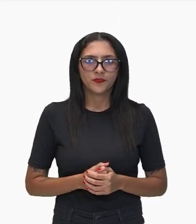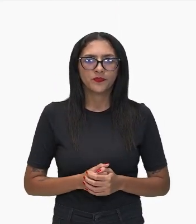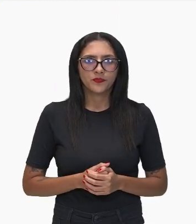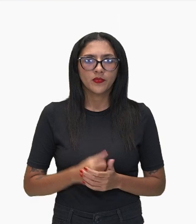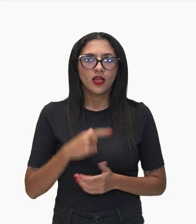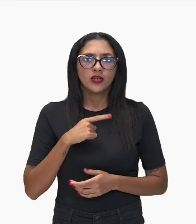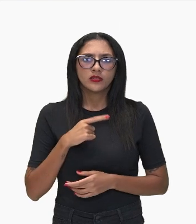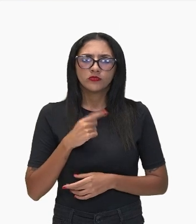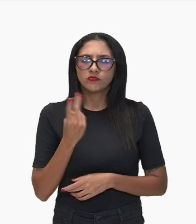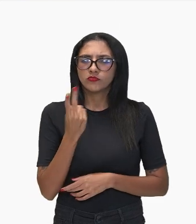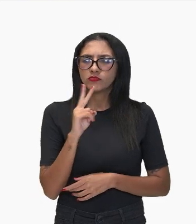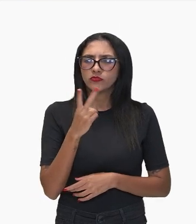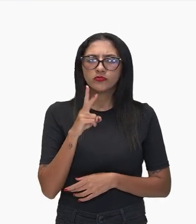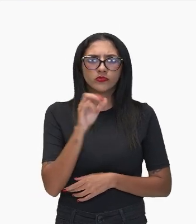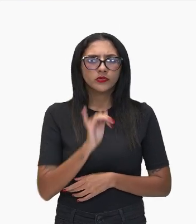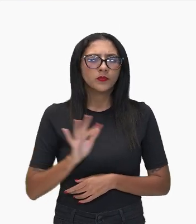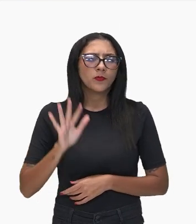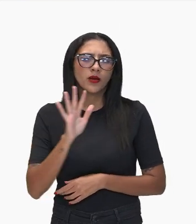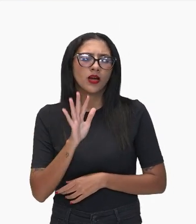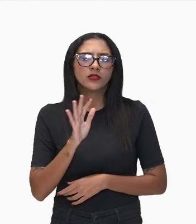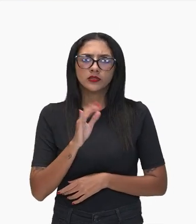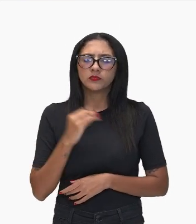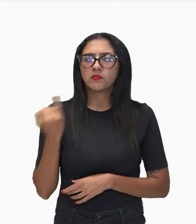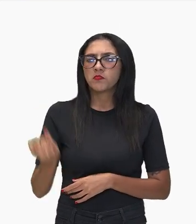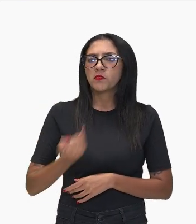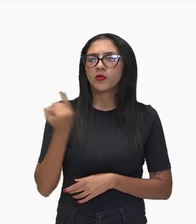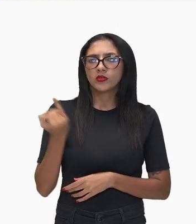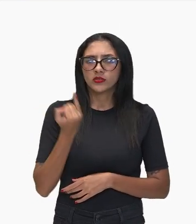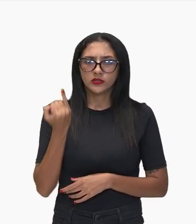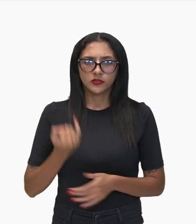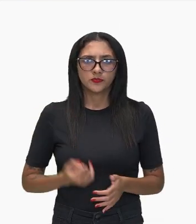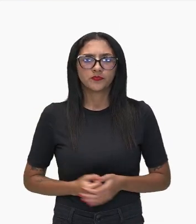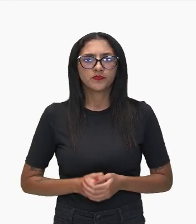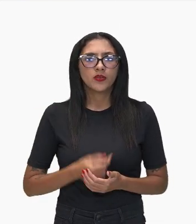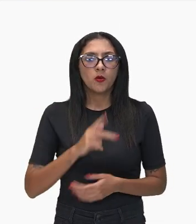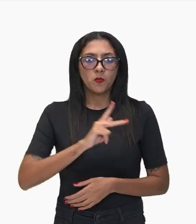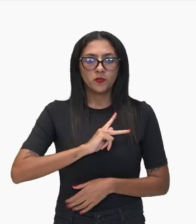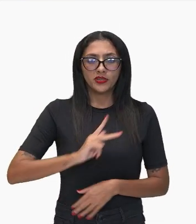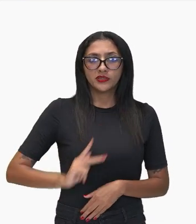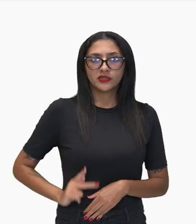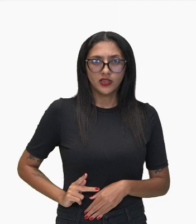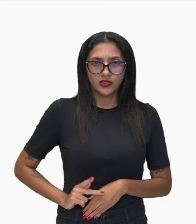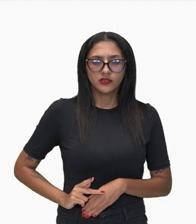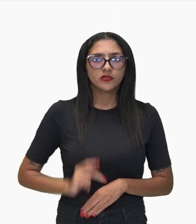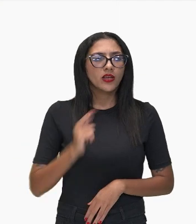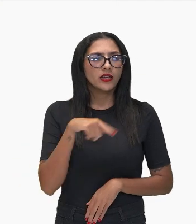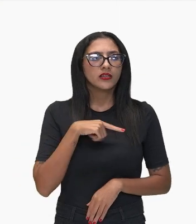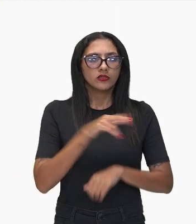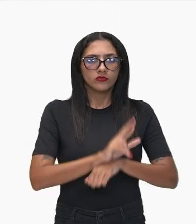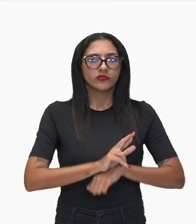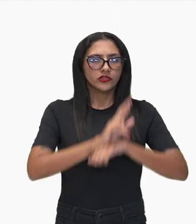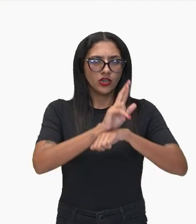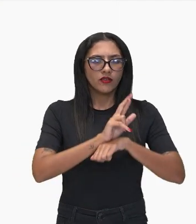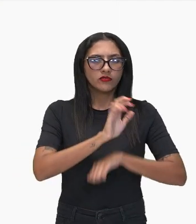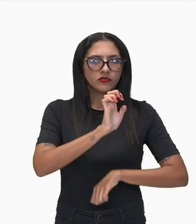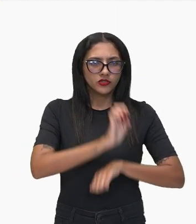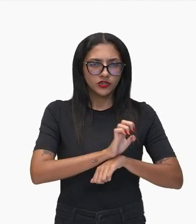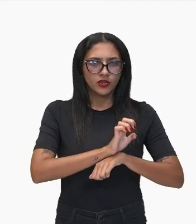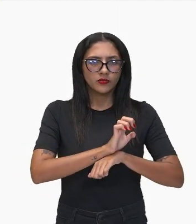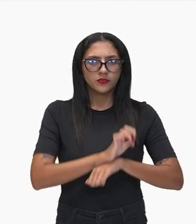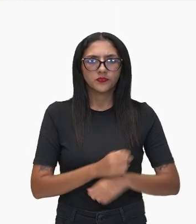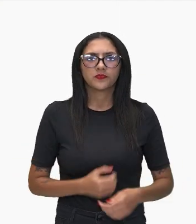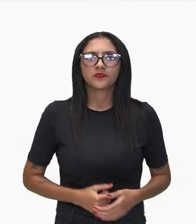duas figuras, né, digamos assim, importantes. Nós temos o presidente, que é o chefe de Estado, né? Então ele